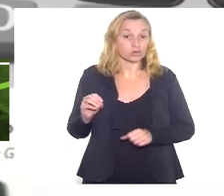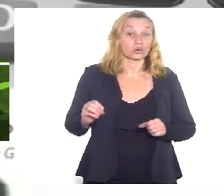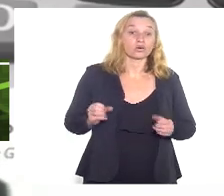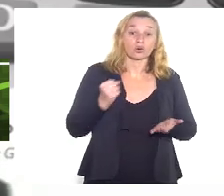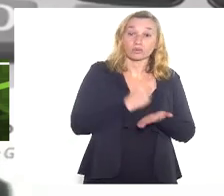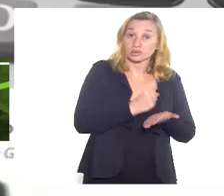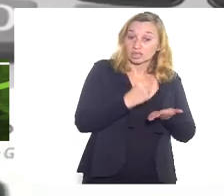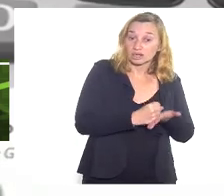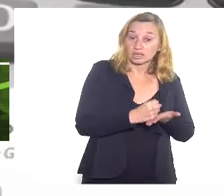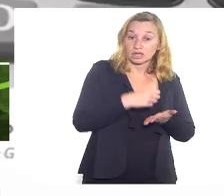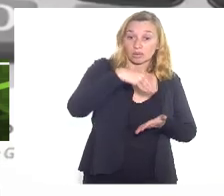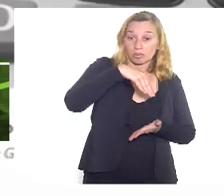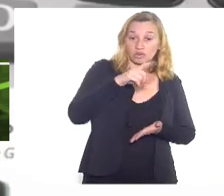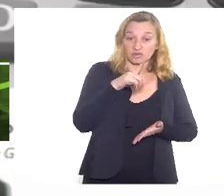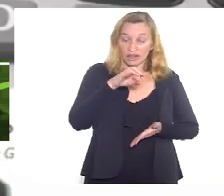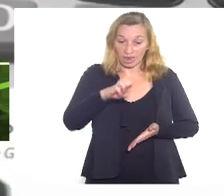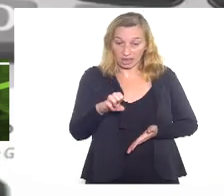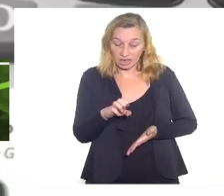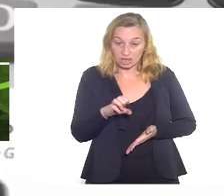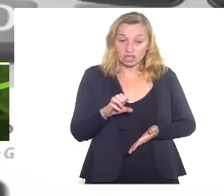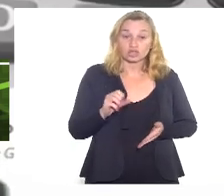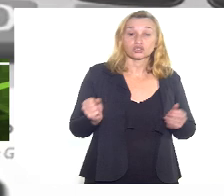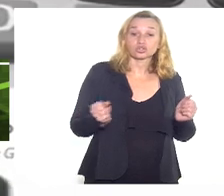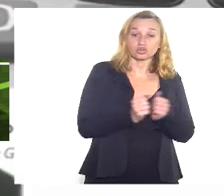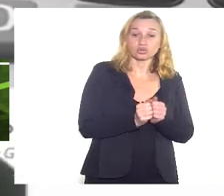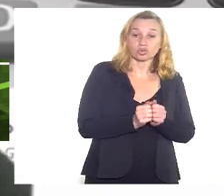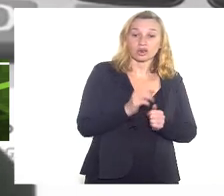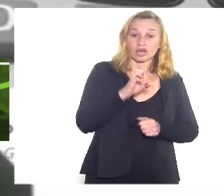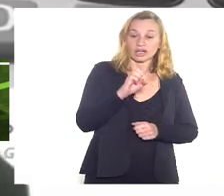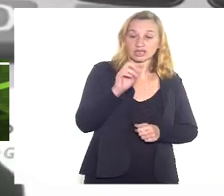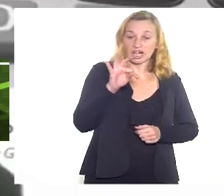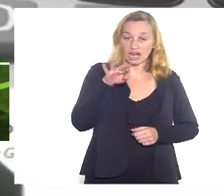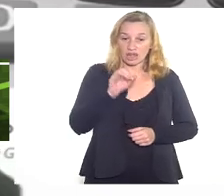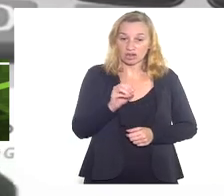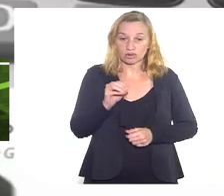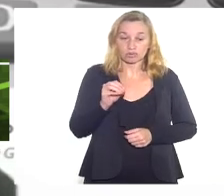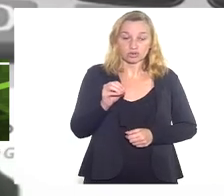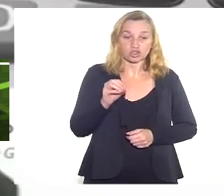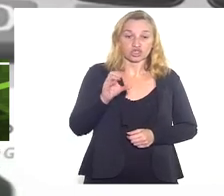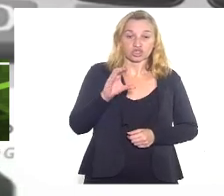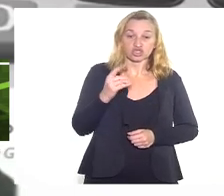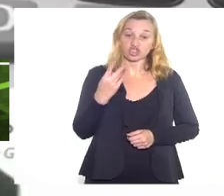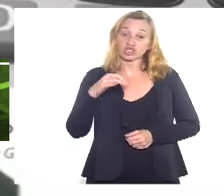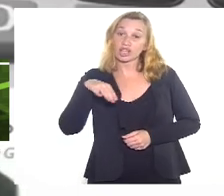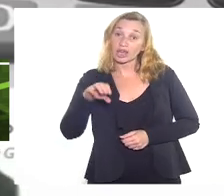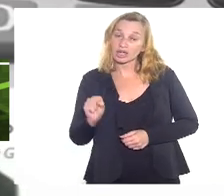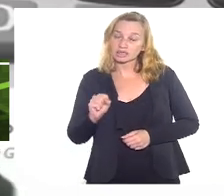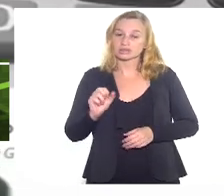contratado pela MODEC junto a um estaleiro chinês e parte